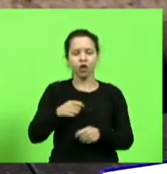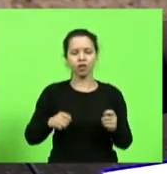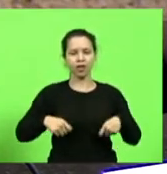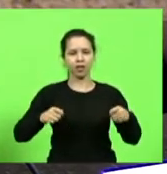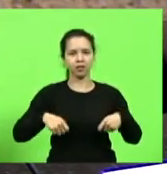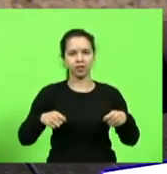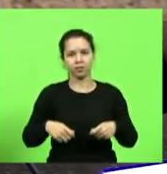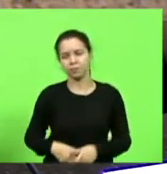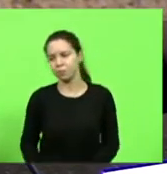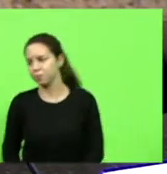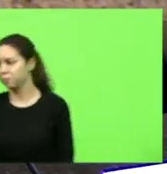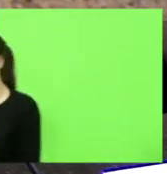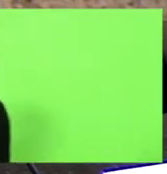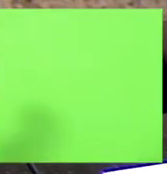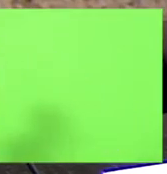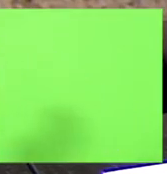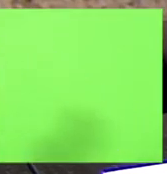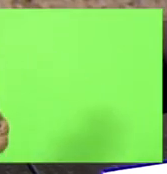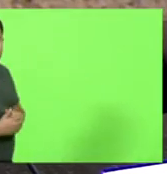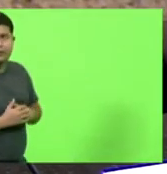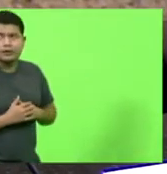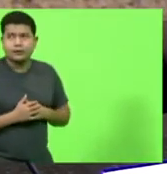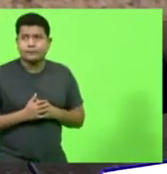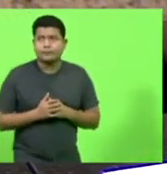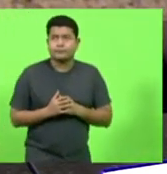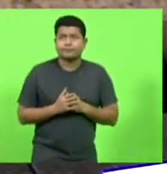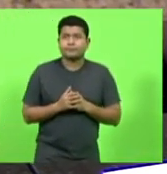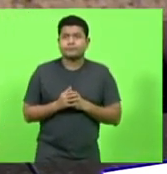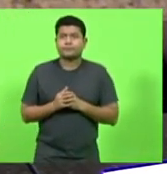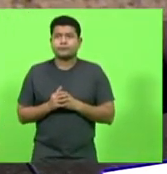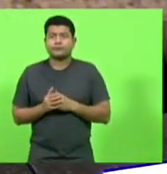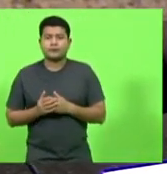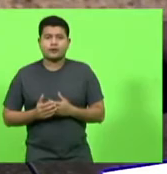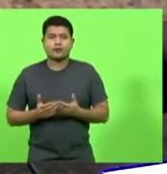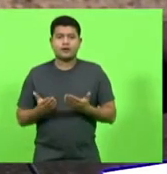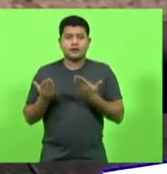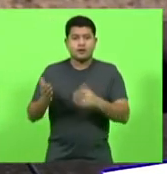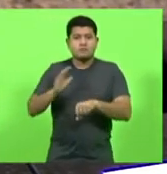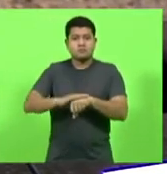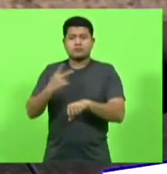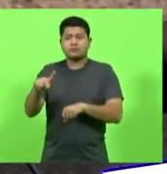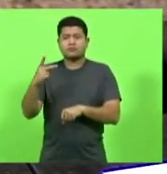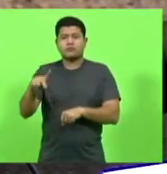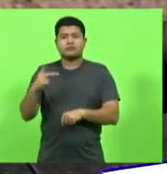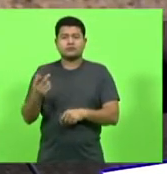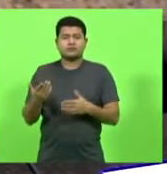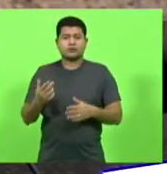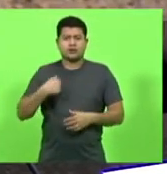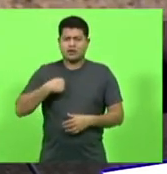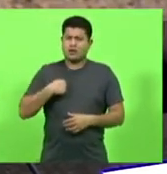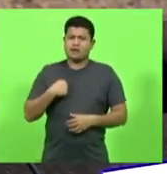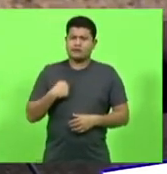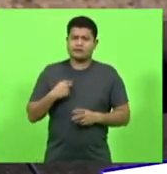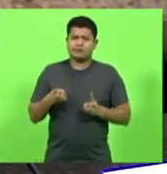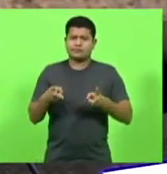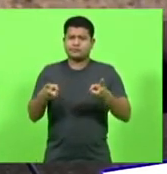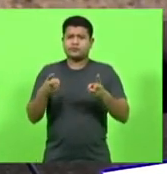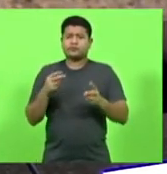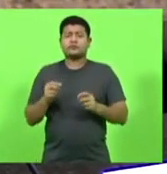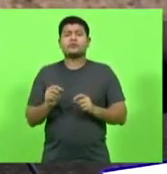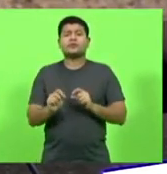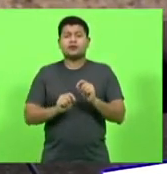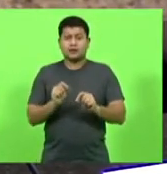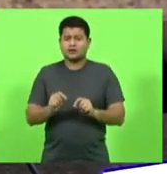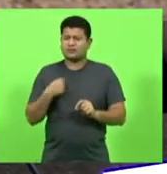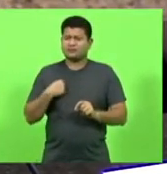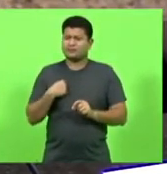aqui, investimos nas rodovias, naquilo que deveria ser obrigação de vocês. Eu sou muito reticente quanto a esses incentivos que nós